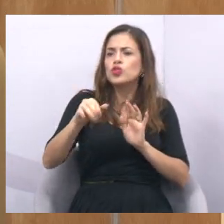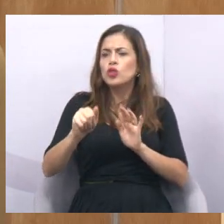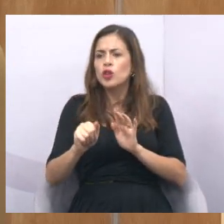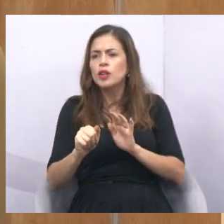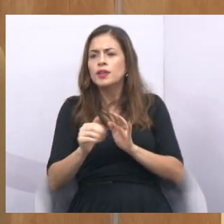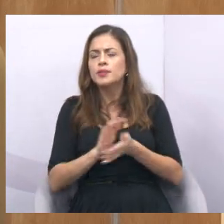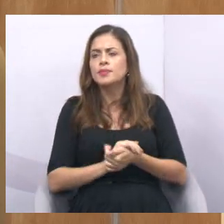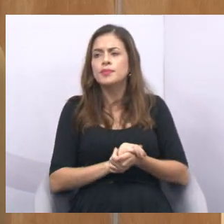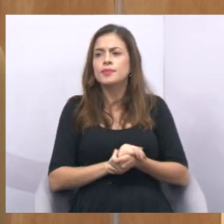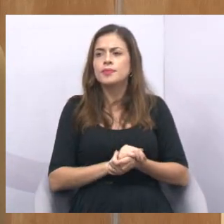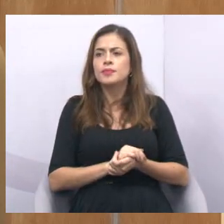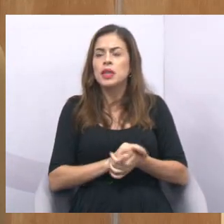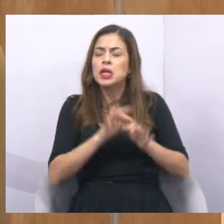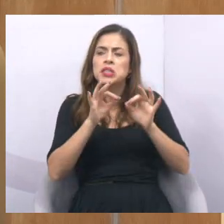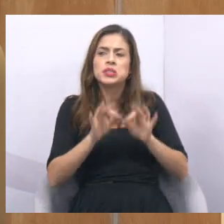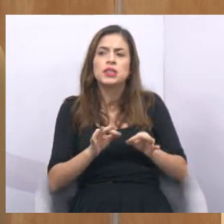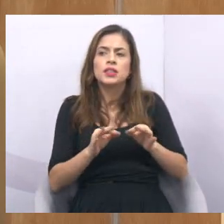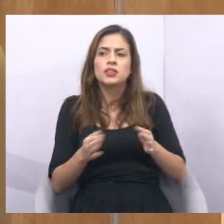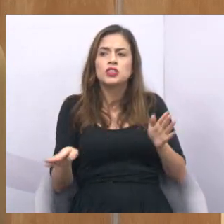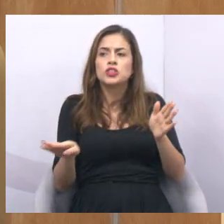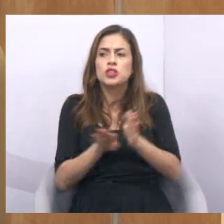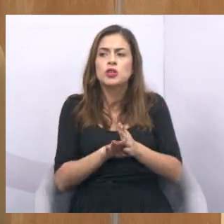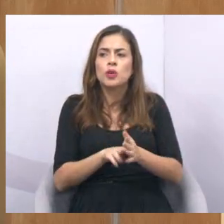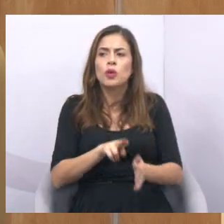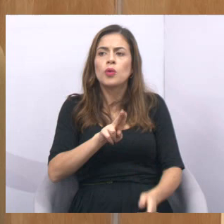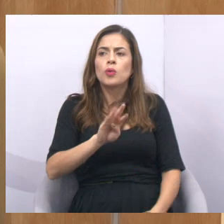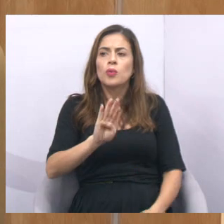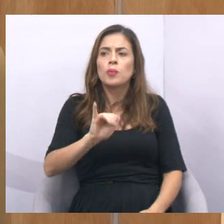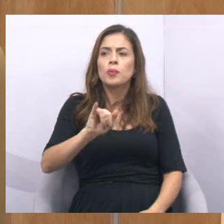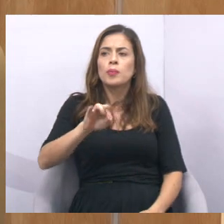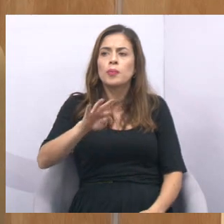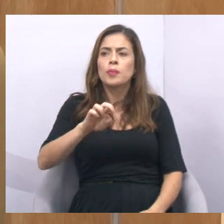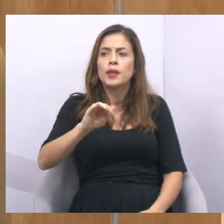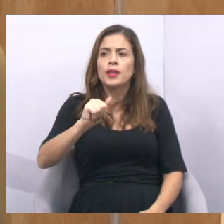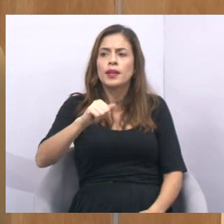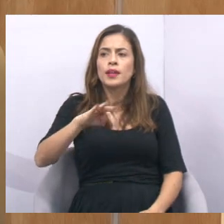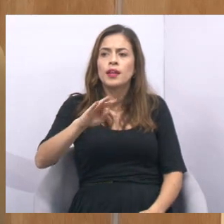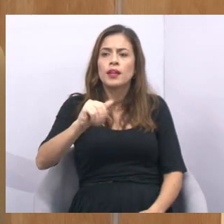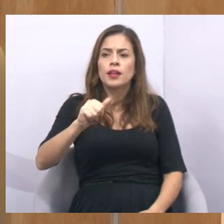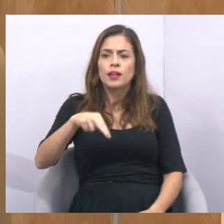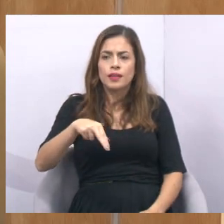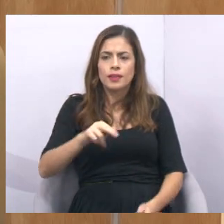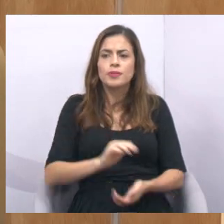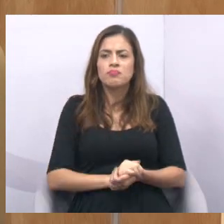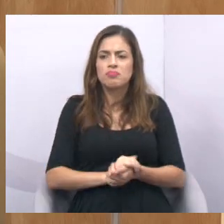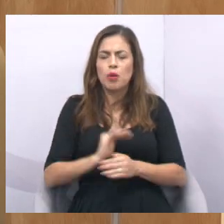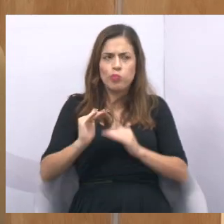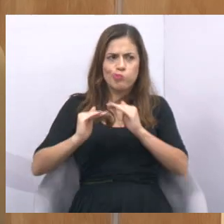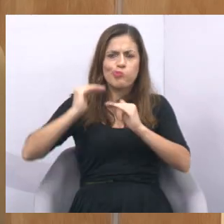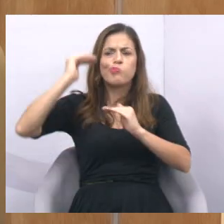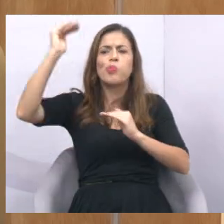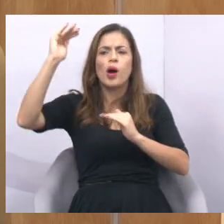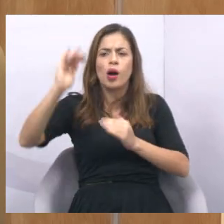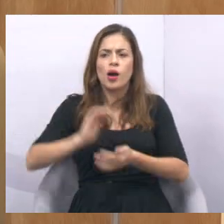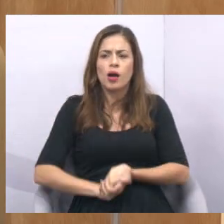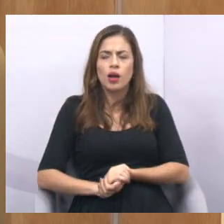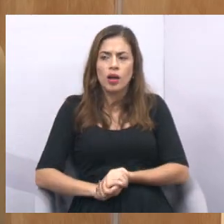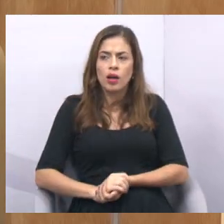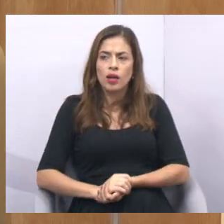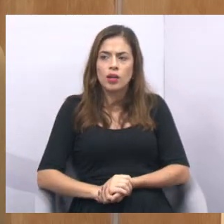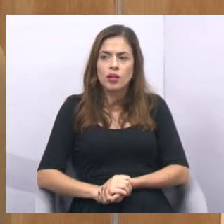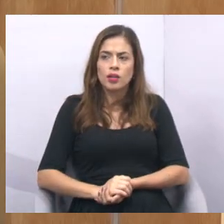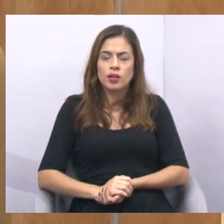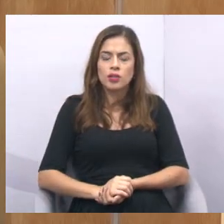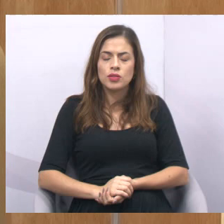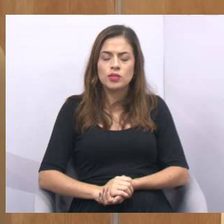depois, logicamente, chegou o Biratã, que para mim é top. E chegou